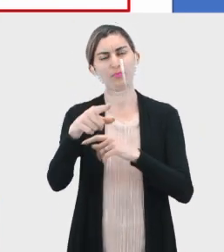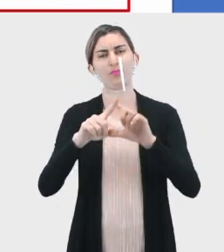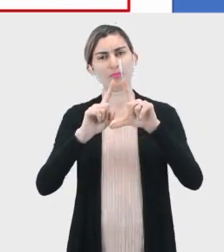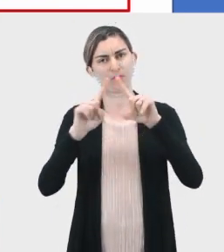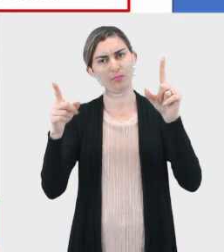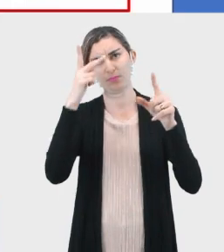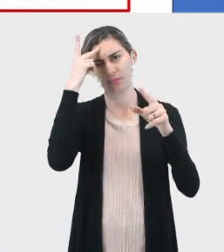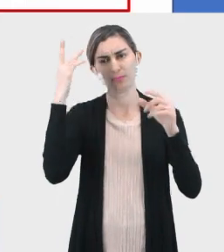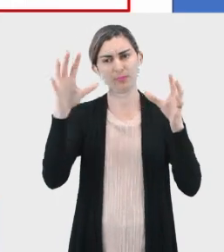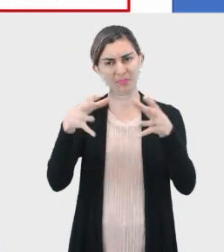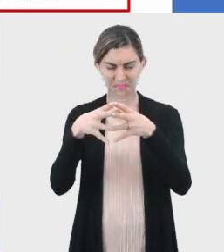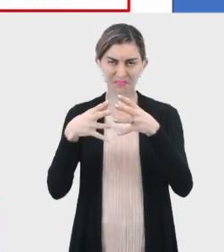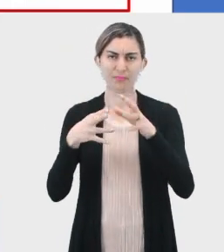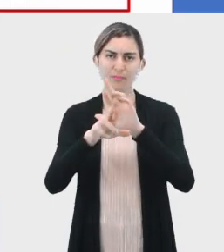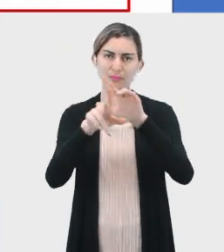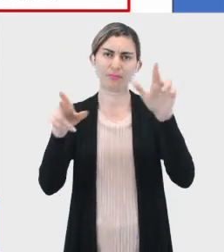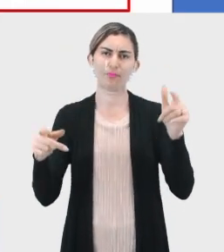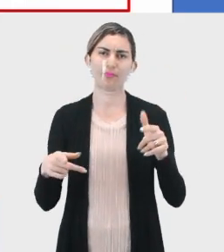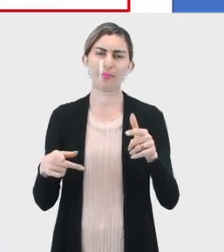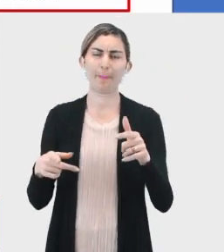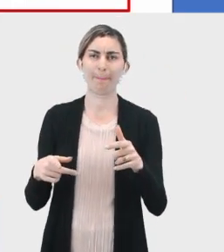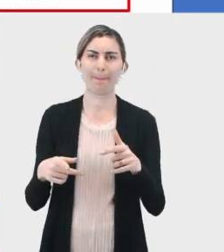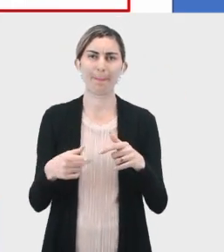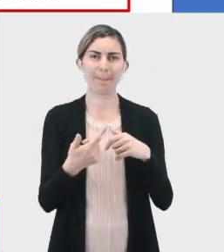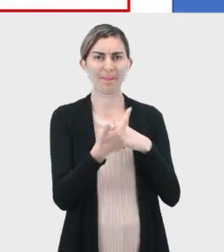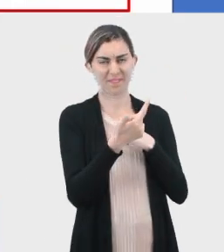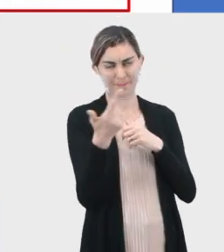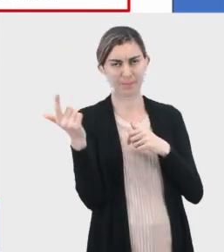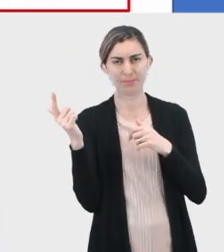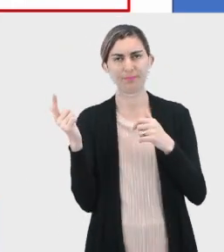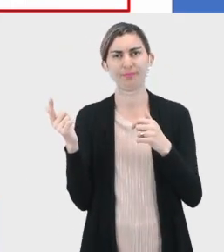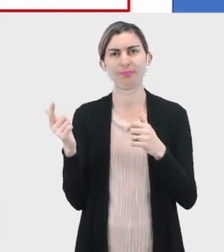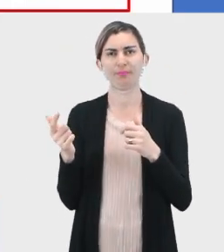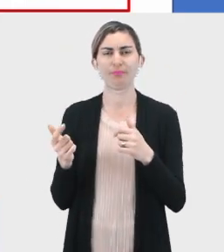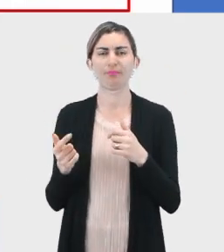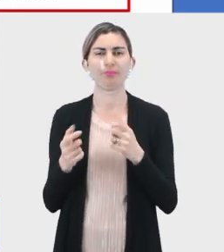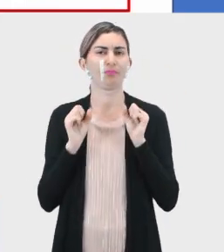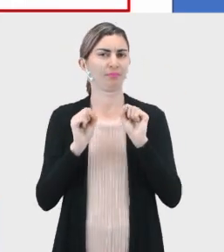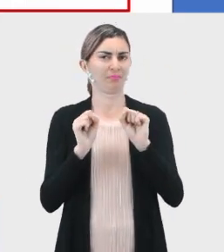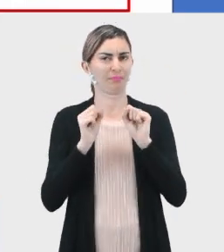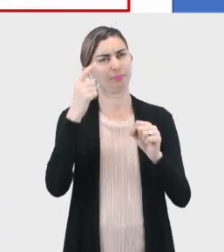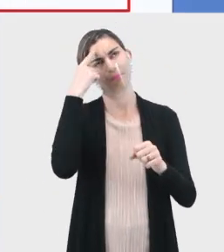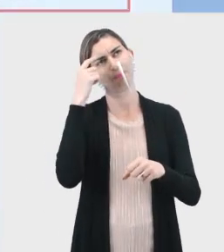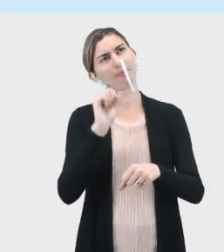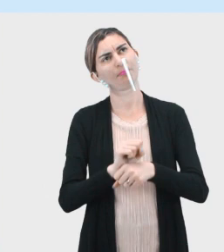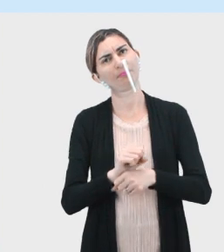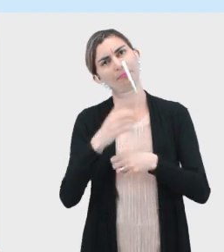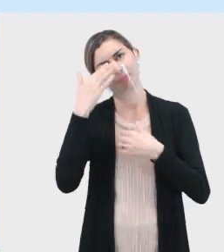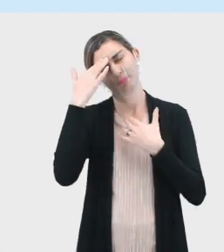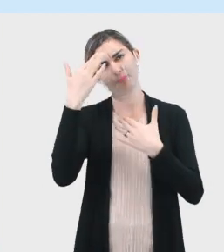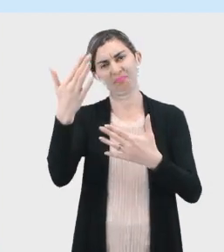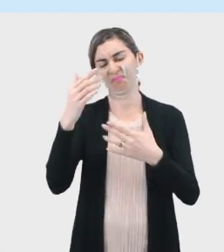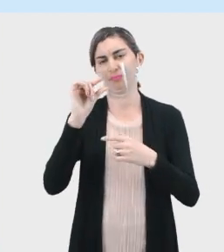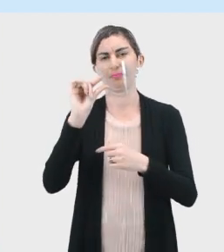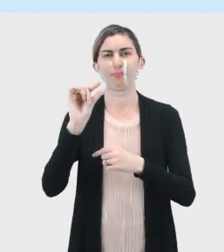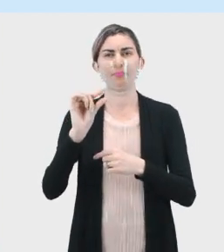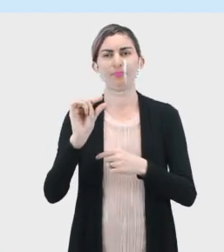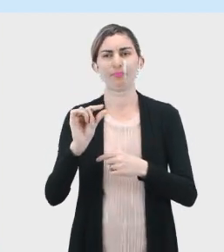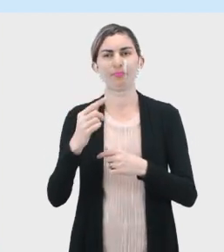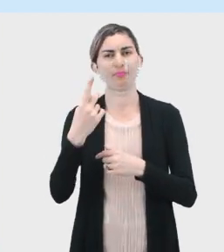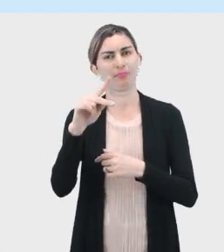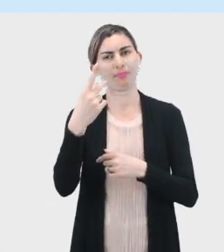Mas essas pessoas, a teacher, professor, etc. etc. Pare, pense e agradeça